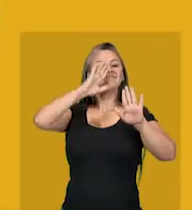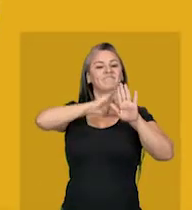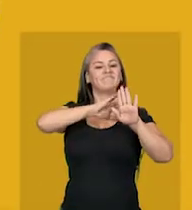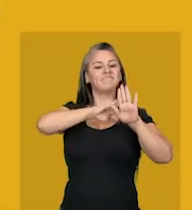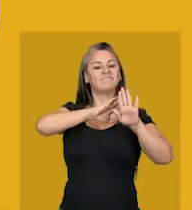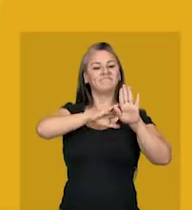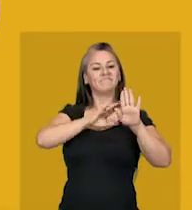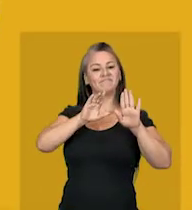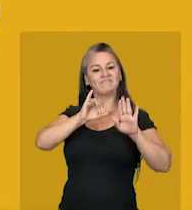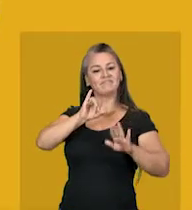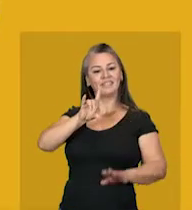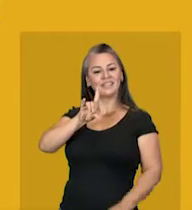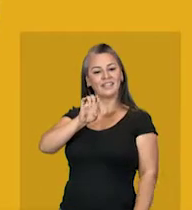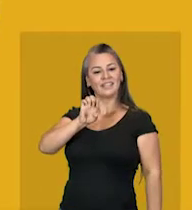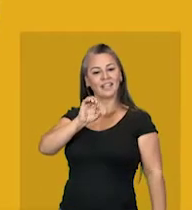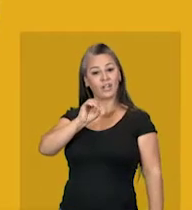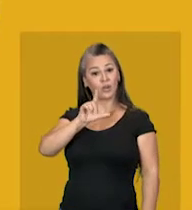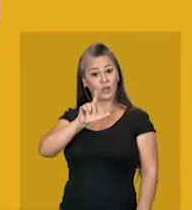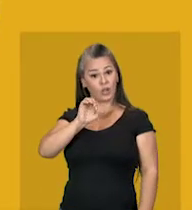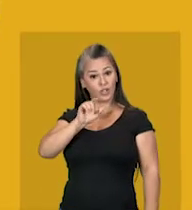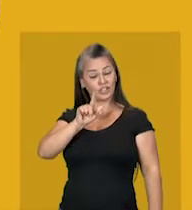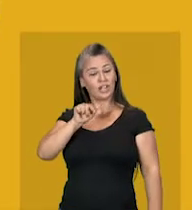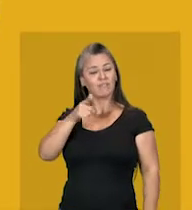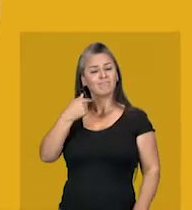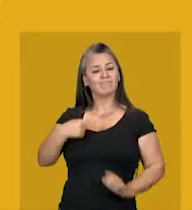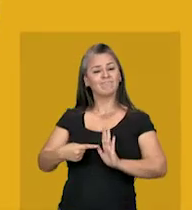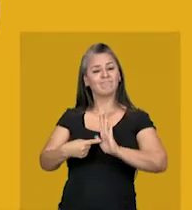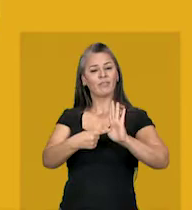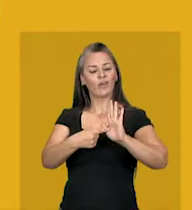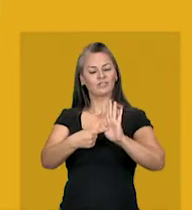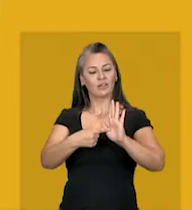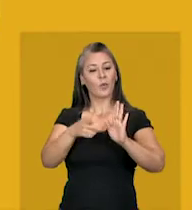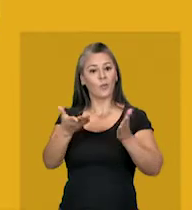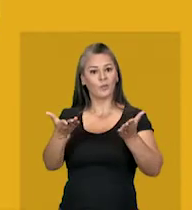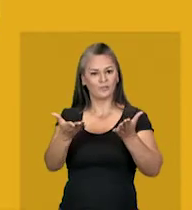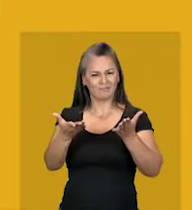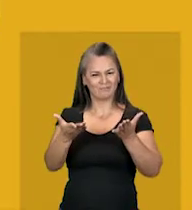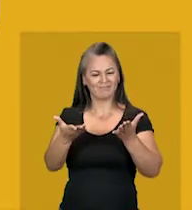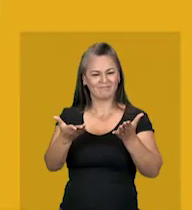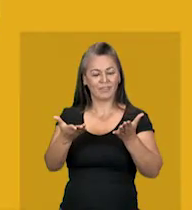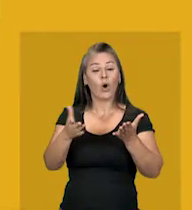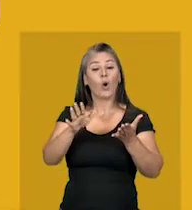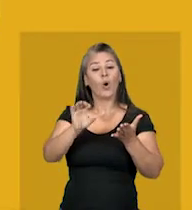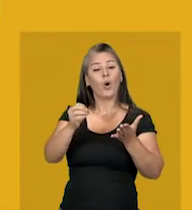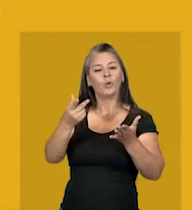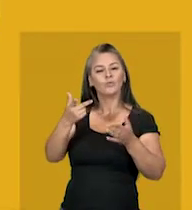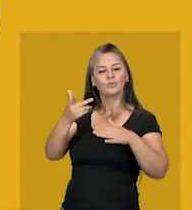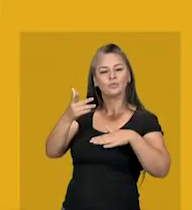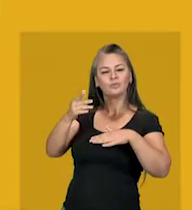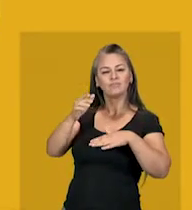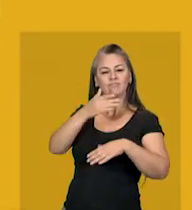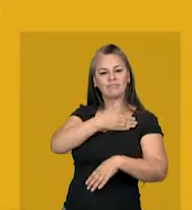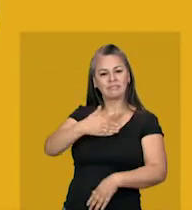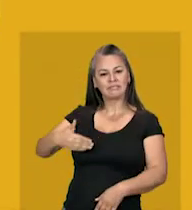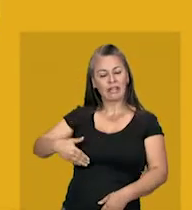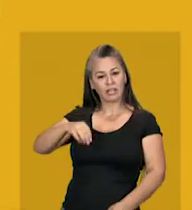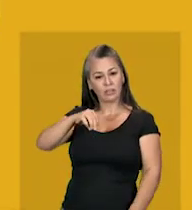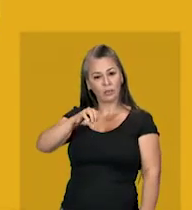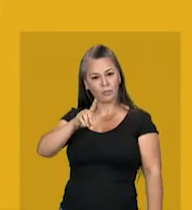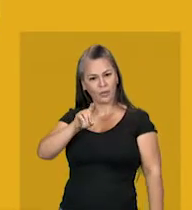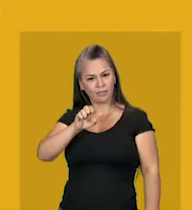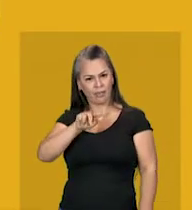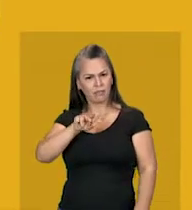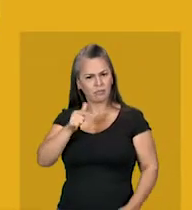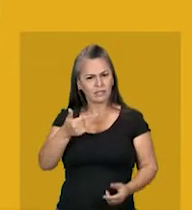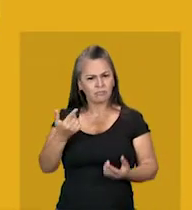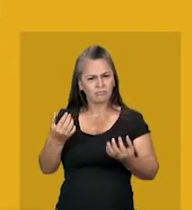como elas são expressas na forma do Estado moderno. Elas não acontecem de forma pura, elas geralmente convivem no mesmo Estado.